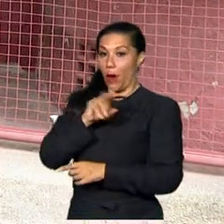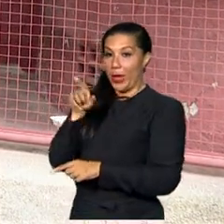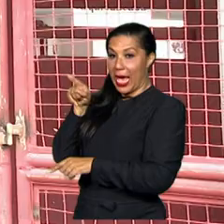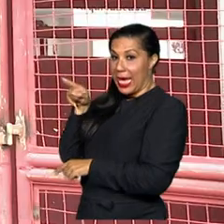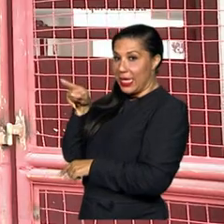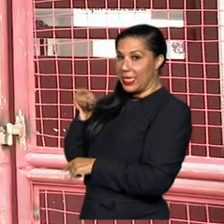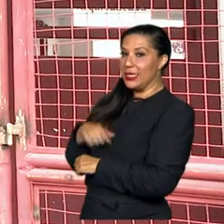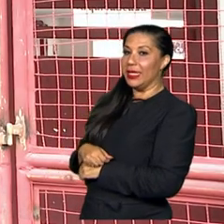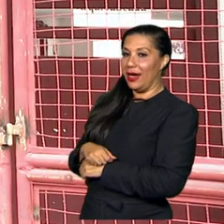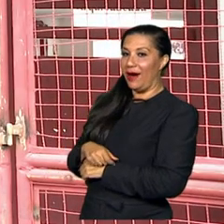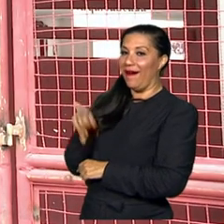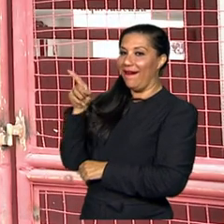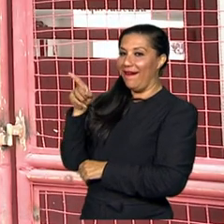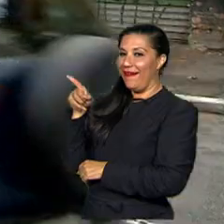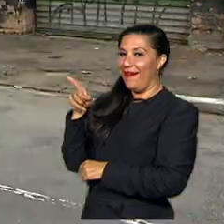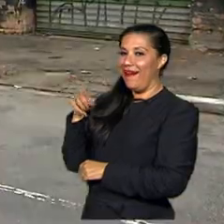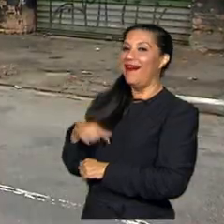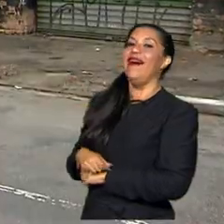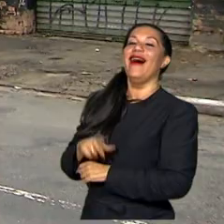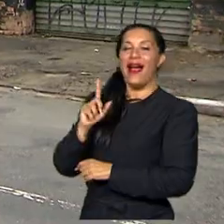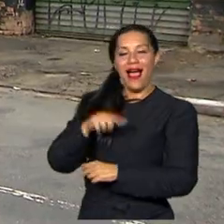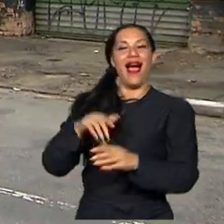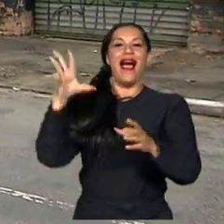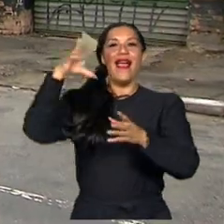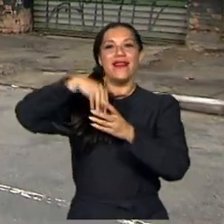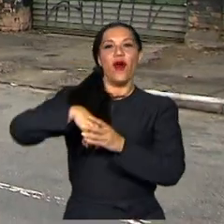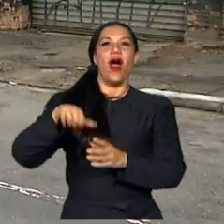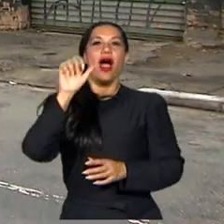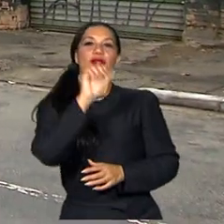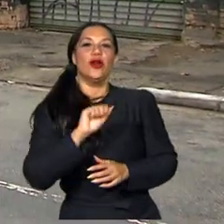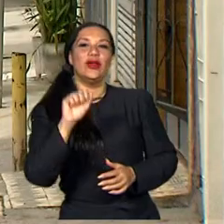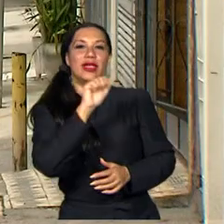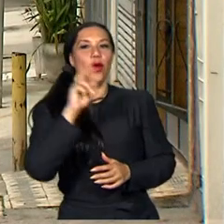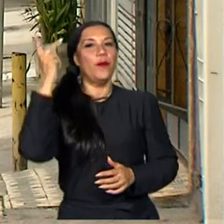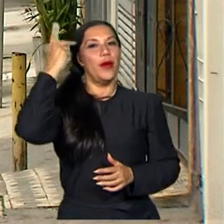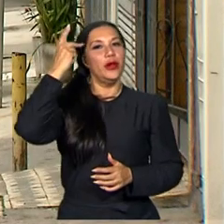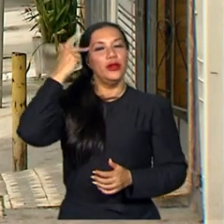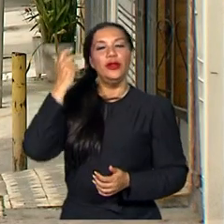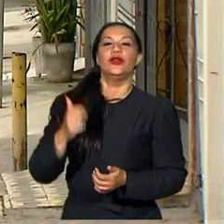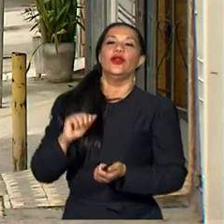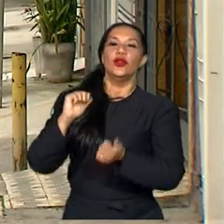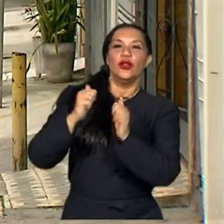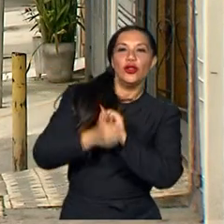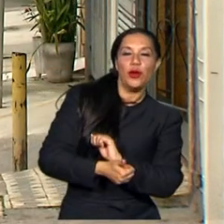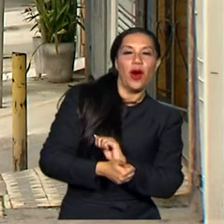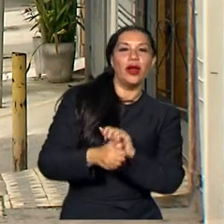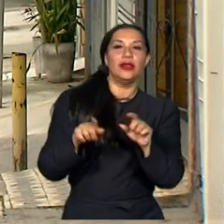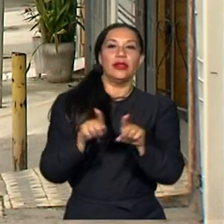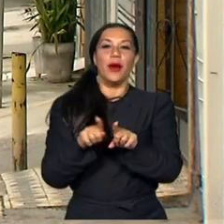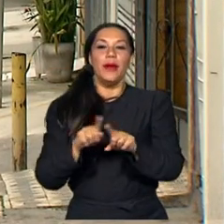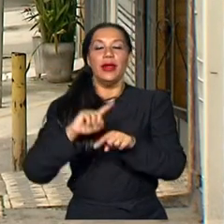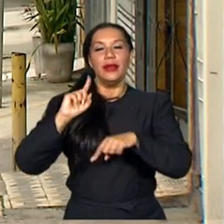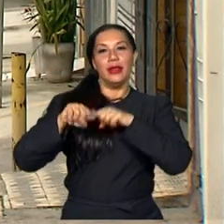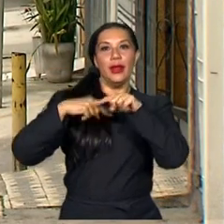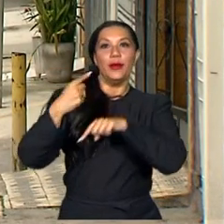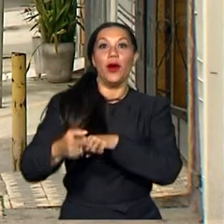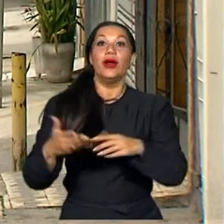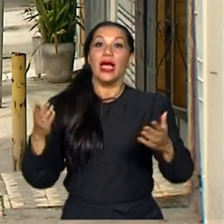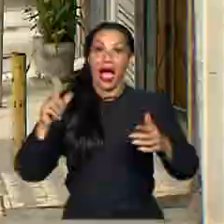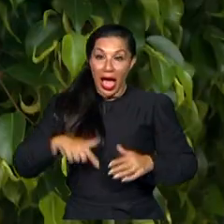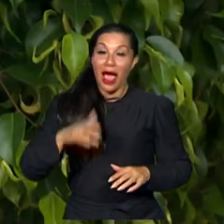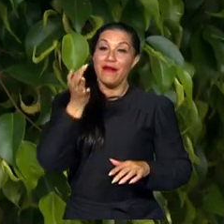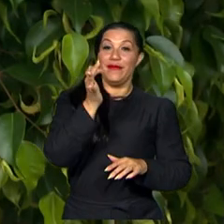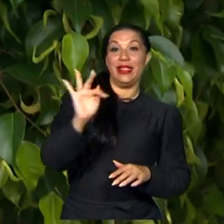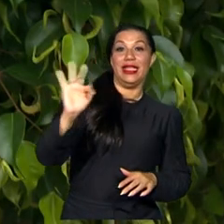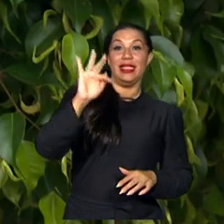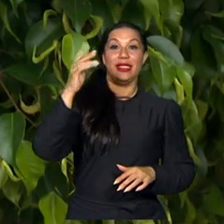da Moca entrou para a Associação Paulista de Esportes Atléticos, que depois se transformaria na atual